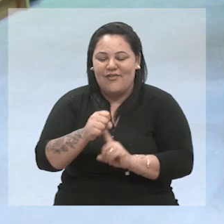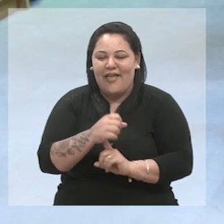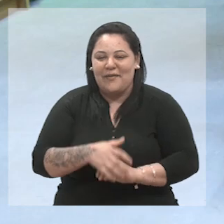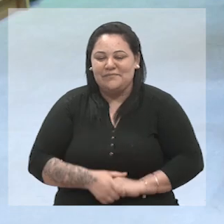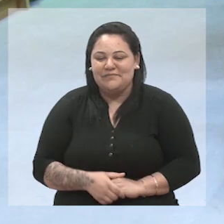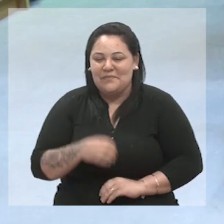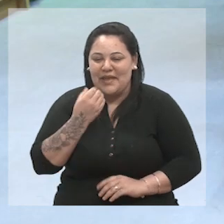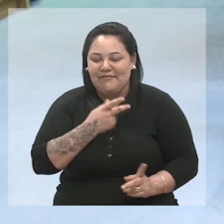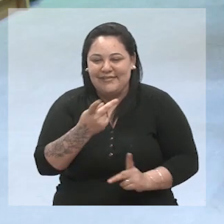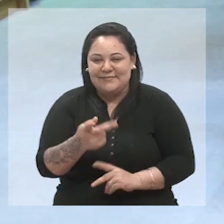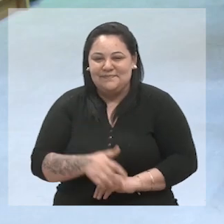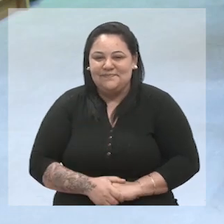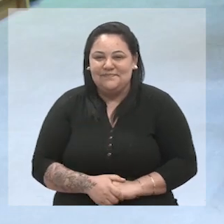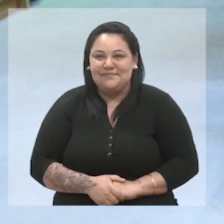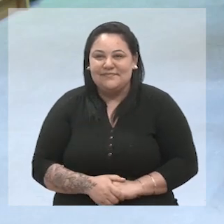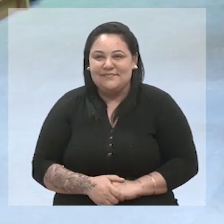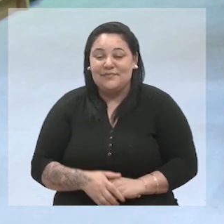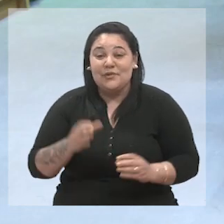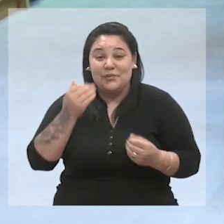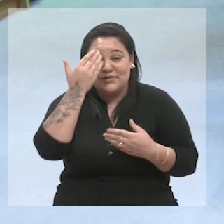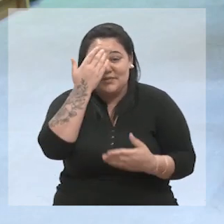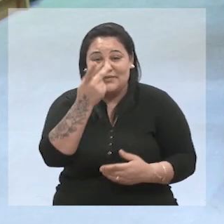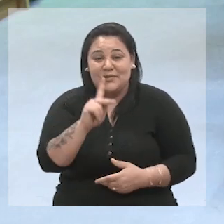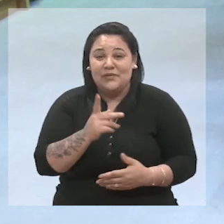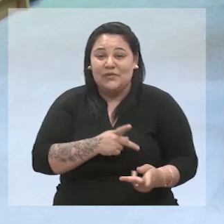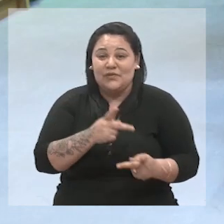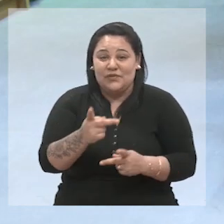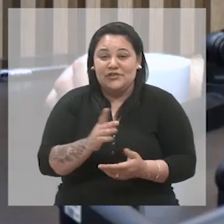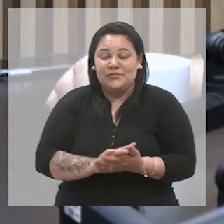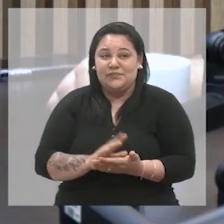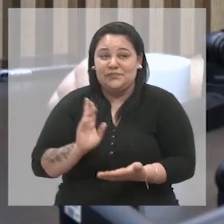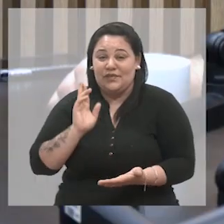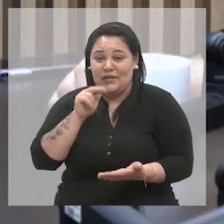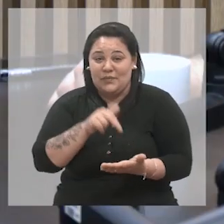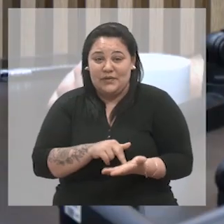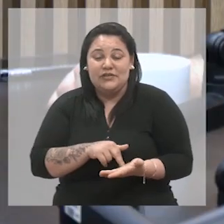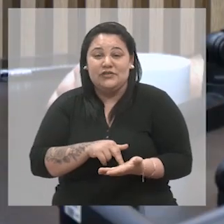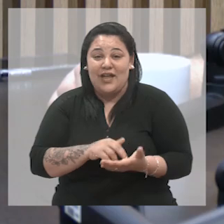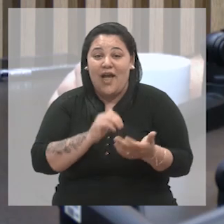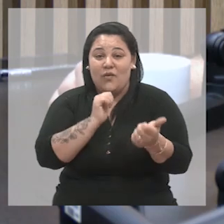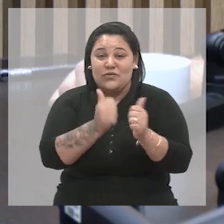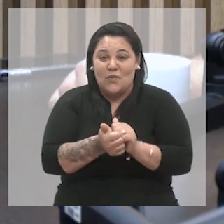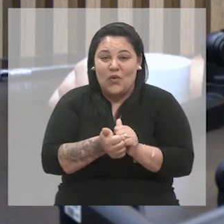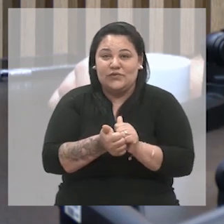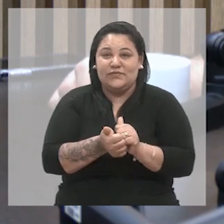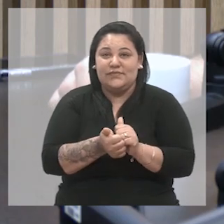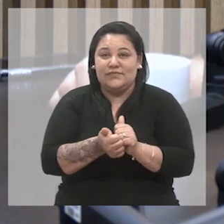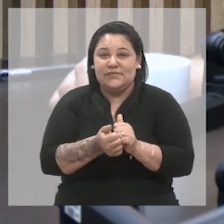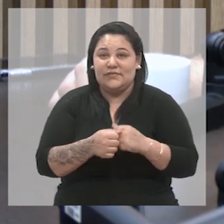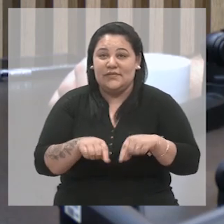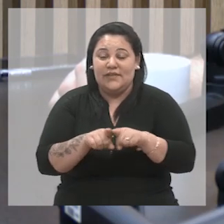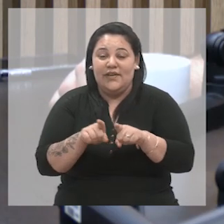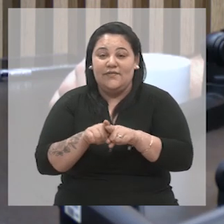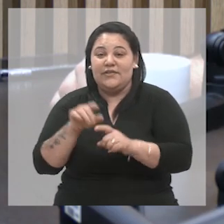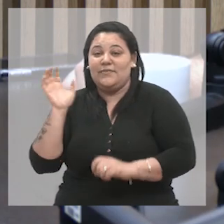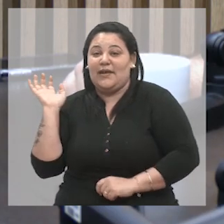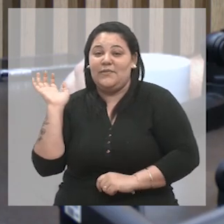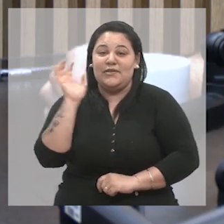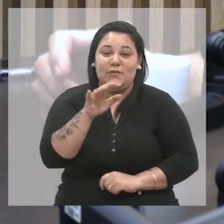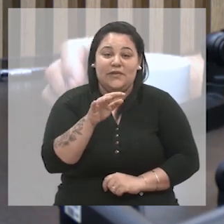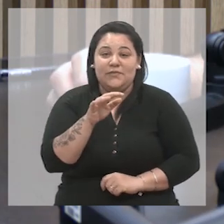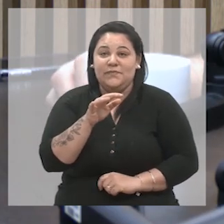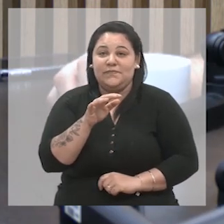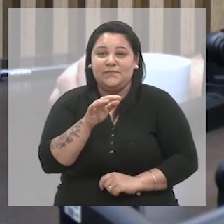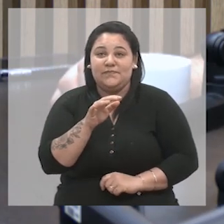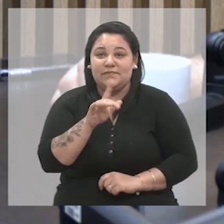na sociedade. Seja bem-vindo. Muito obrigado pelo convite. Realmente, o esporte, né, e o handebol,